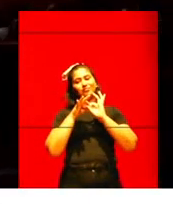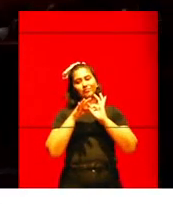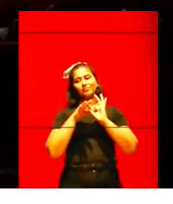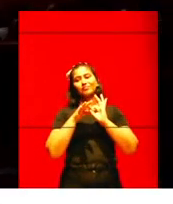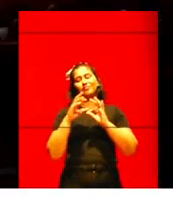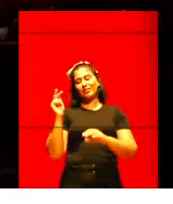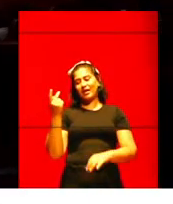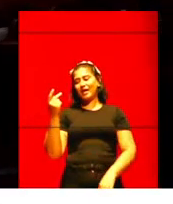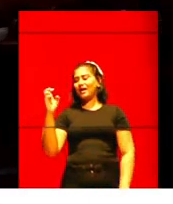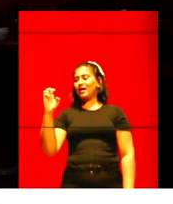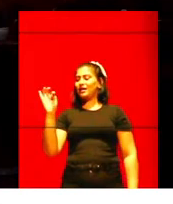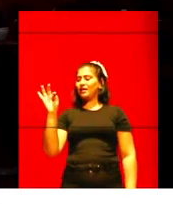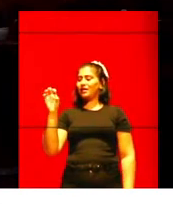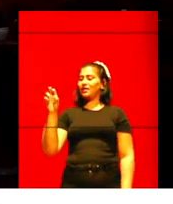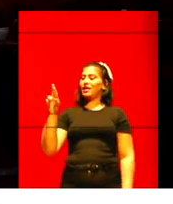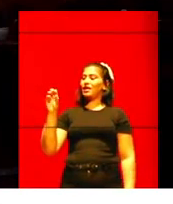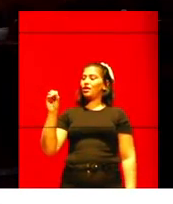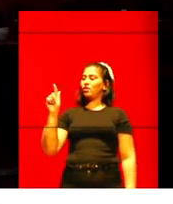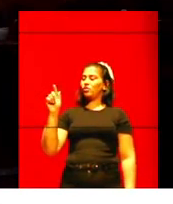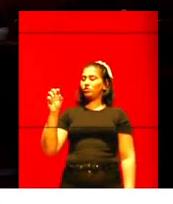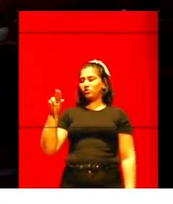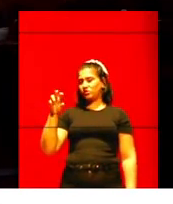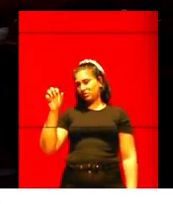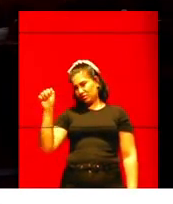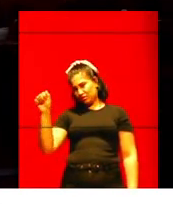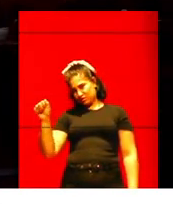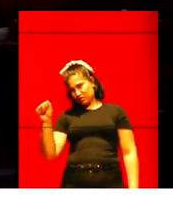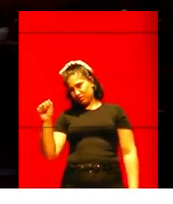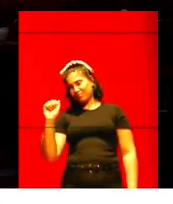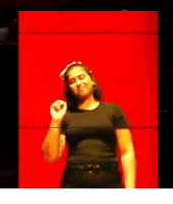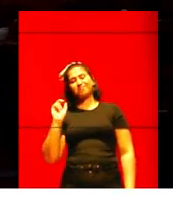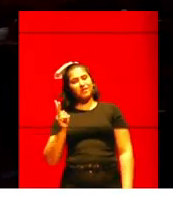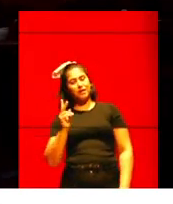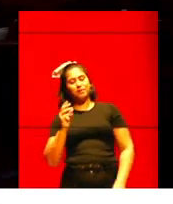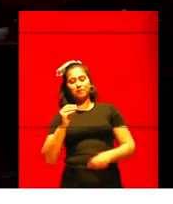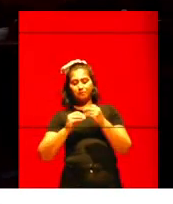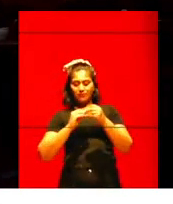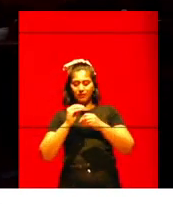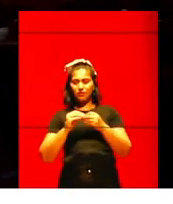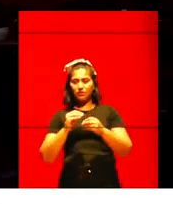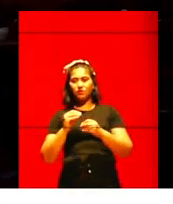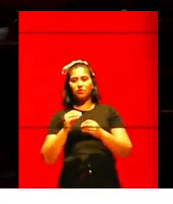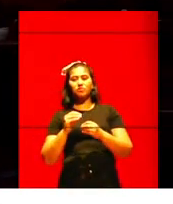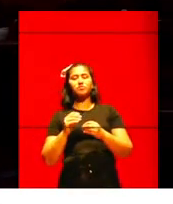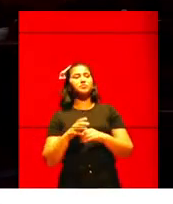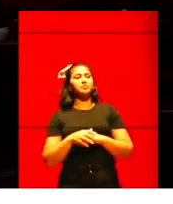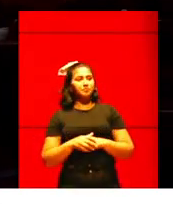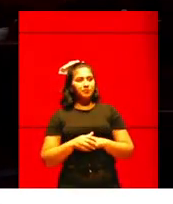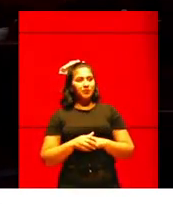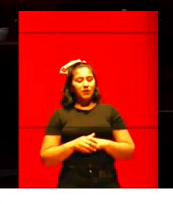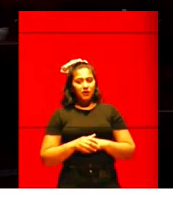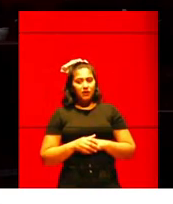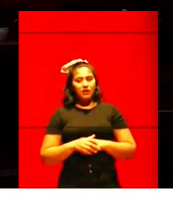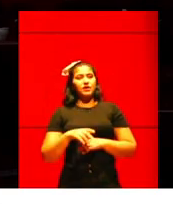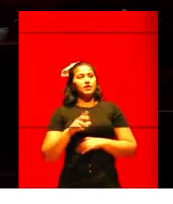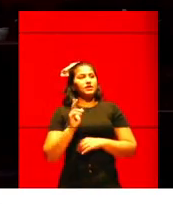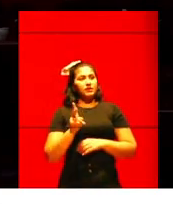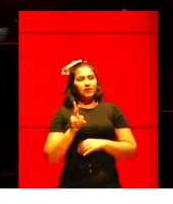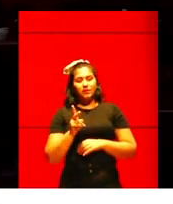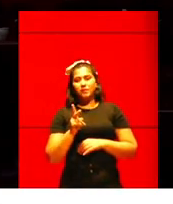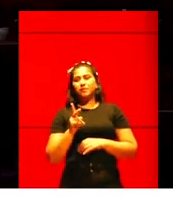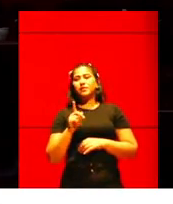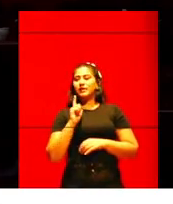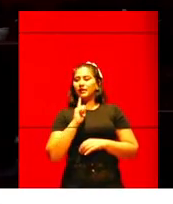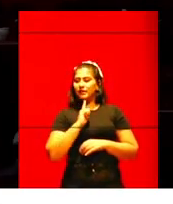Então, ela é heterogênea. Toda cadeia mista, você nem precisa titubear. Toda a cadeia mista, ela vai